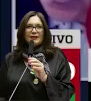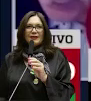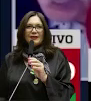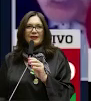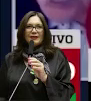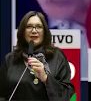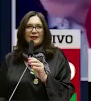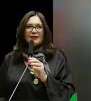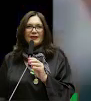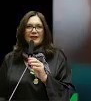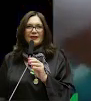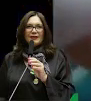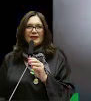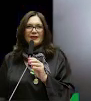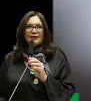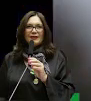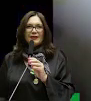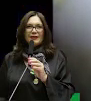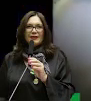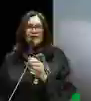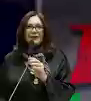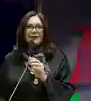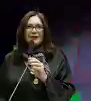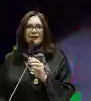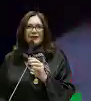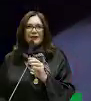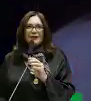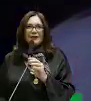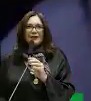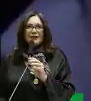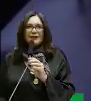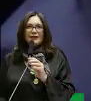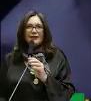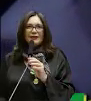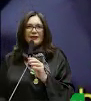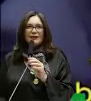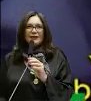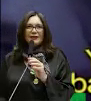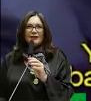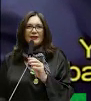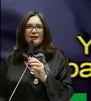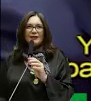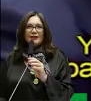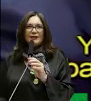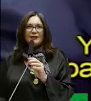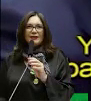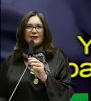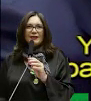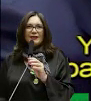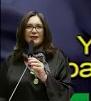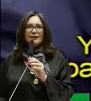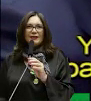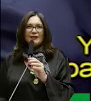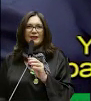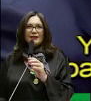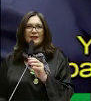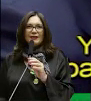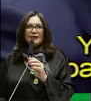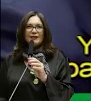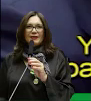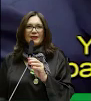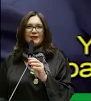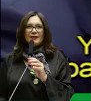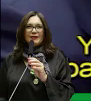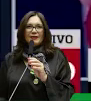embaixador chinês menino houve uma reunião e que show participou juntando uma